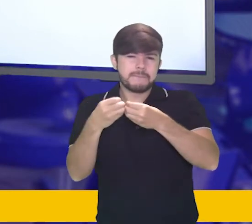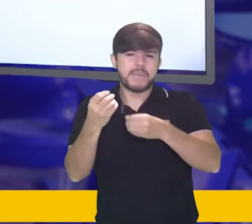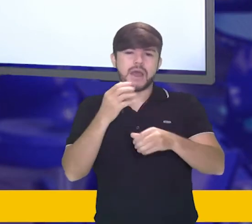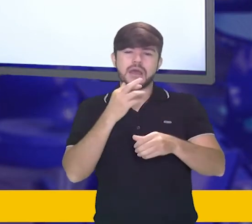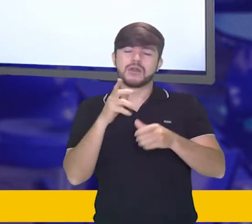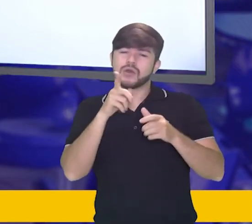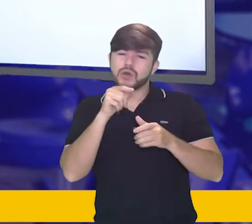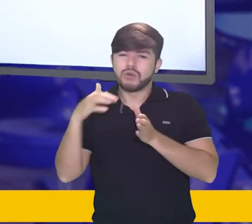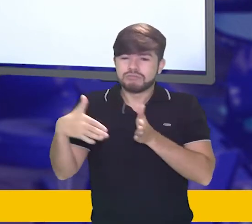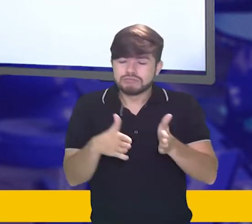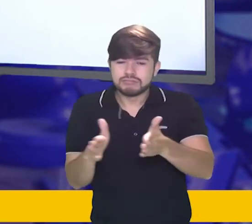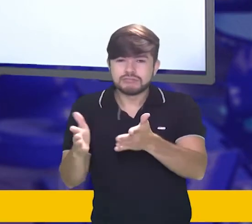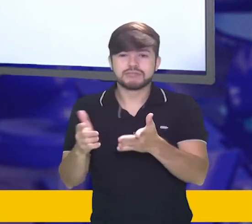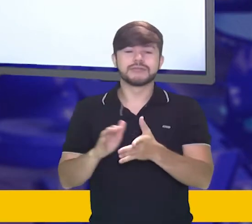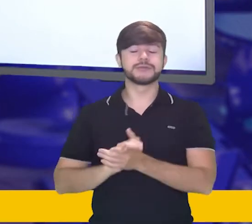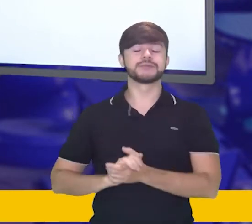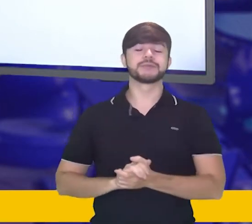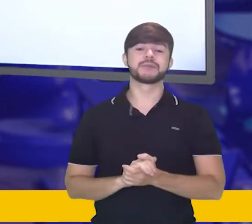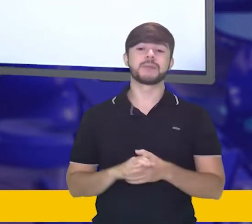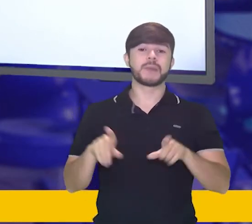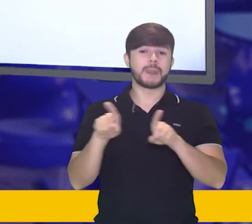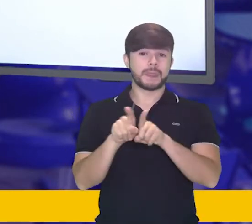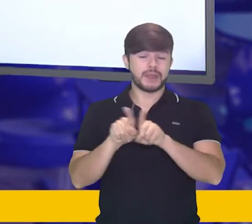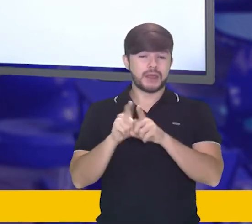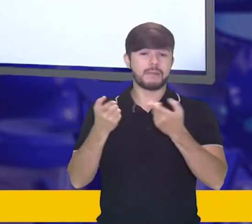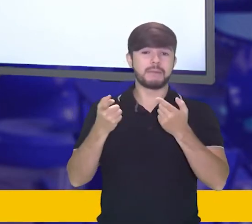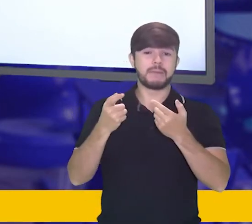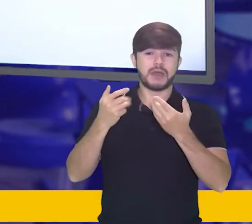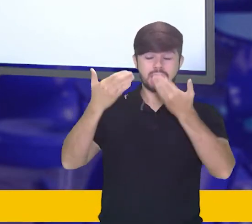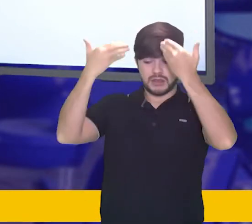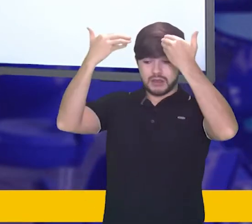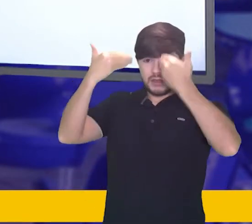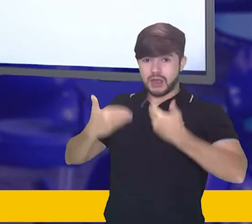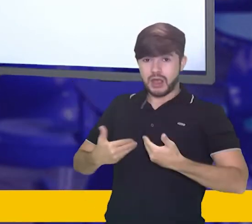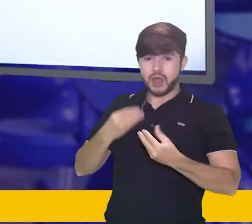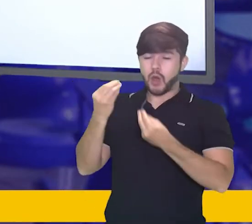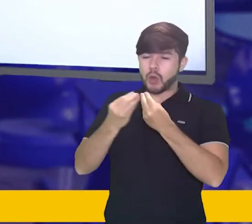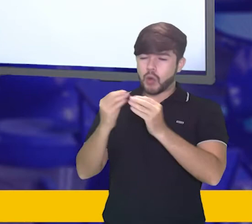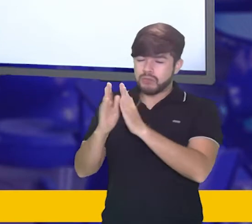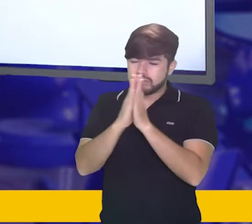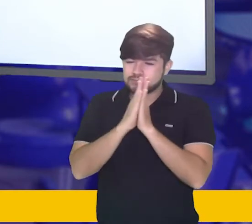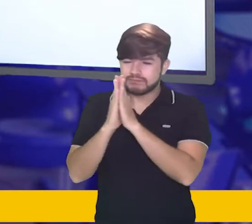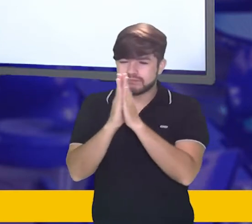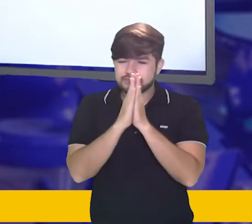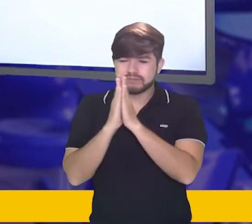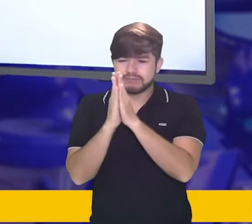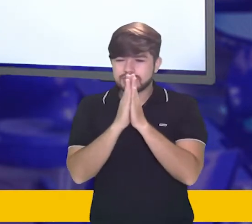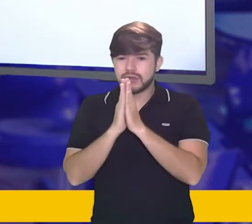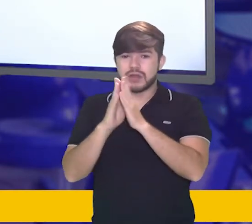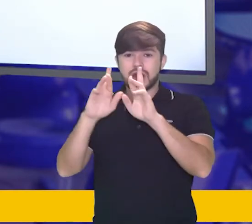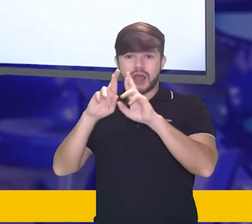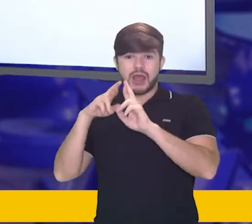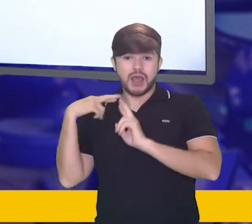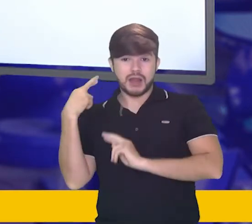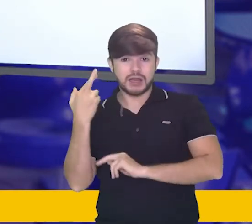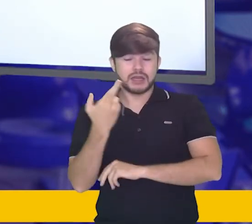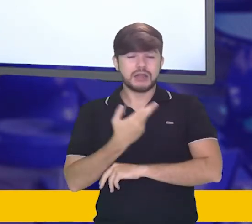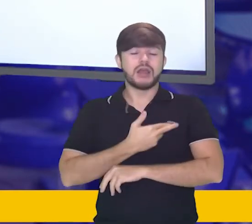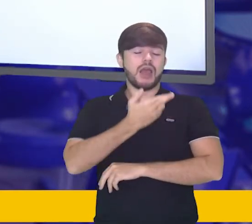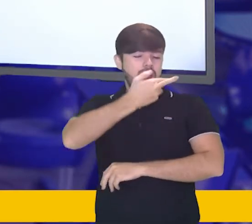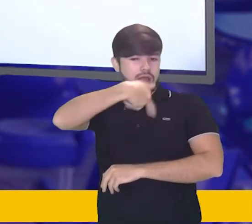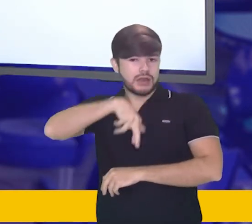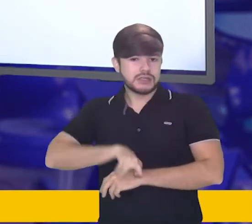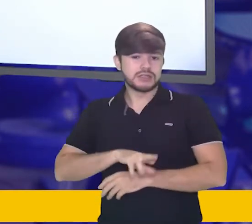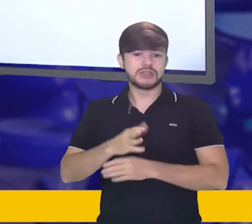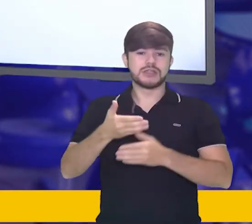ribeirinhas, entre outras, com crenças das florestas, seres encantados. Também vemos o gesto e a maneira de fazer uma reza em uma direção,